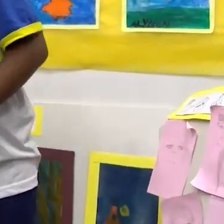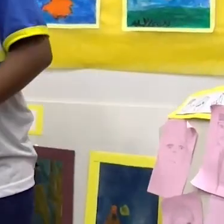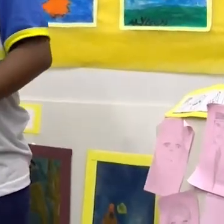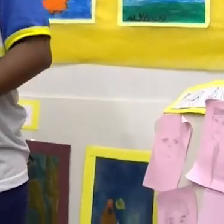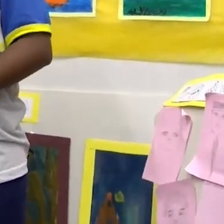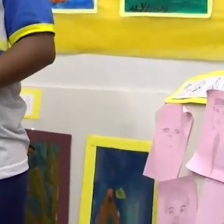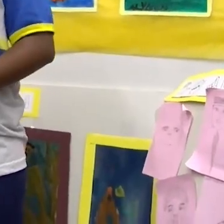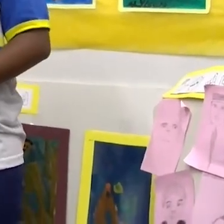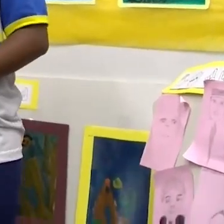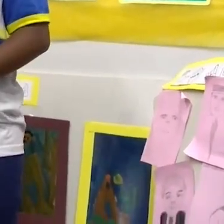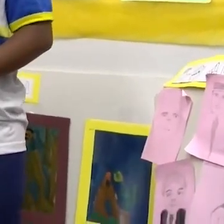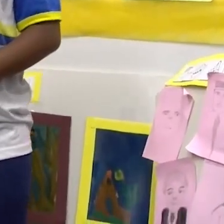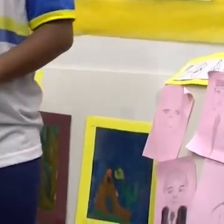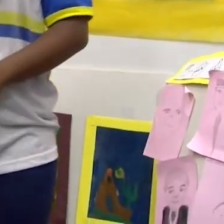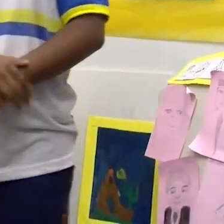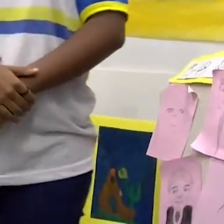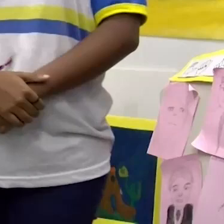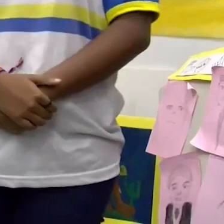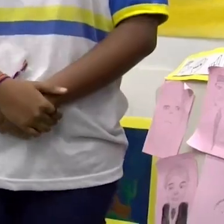Salvador Dalí,